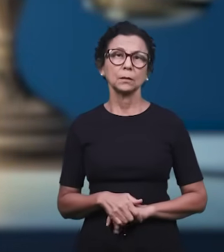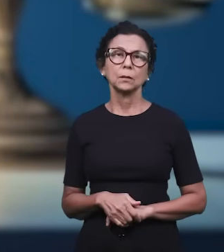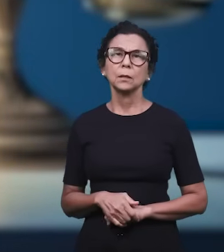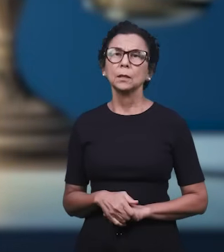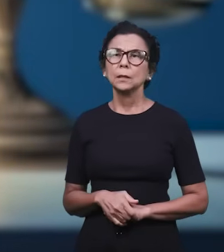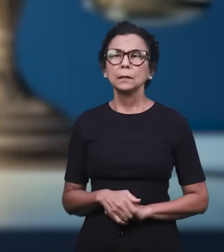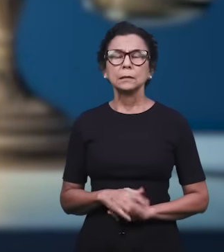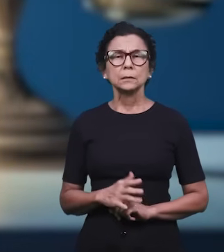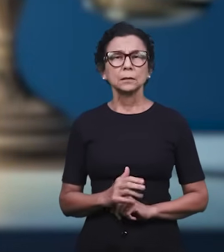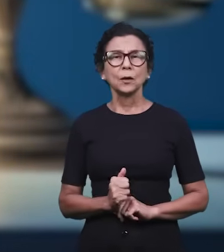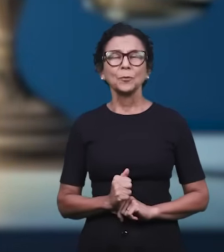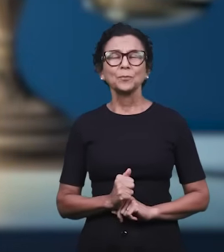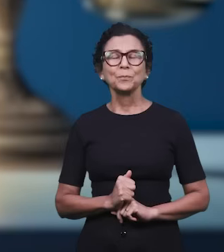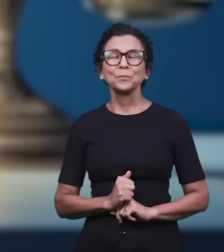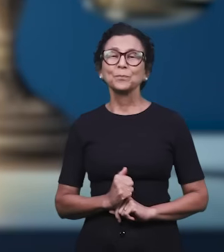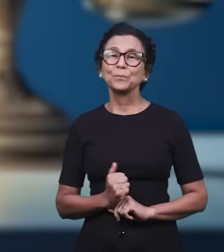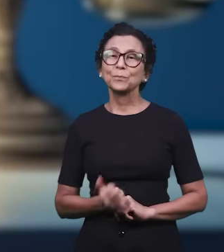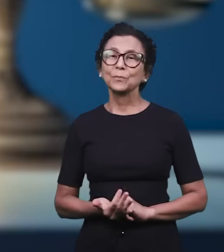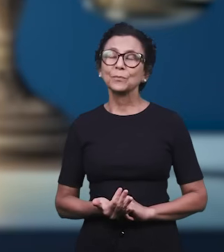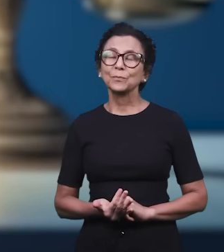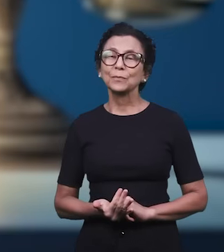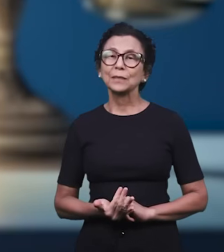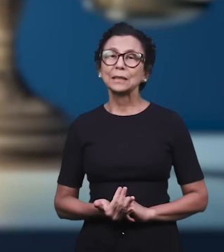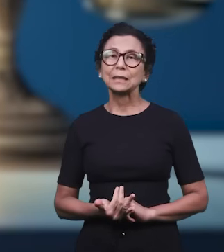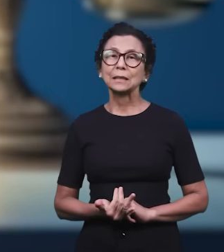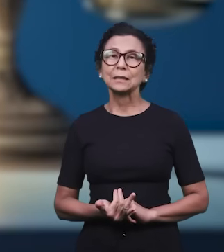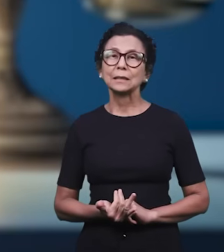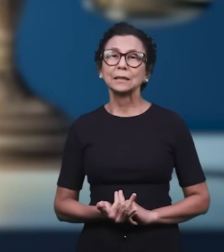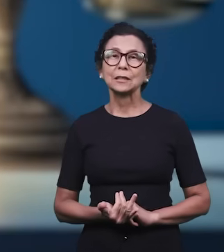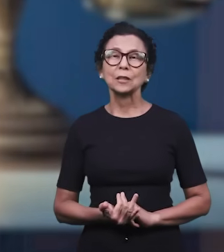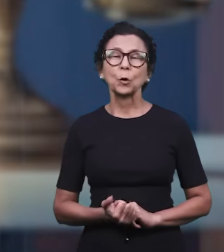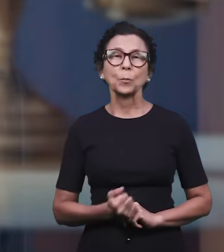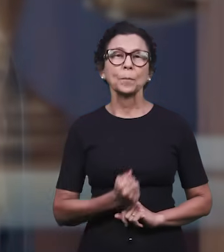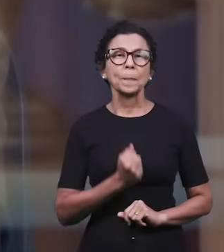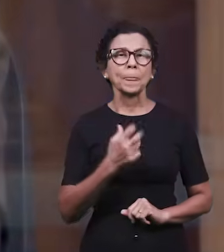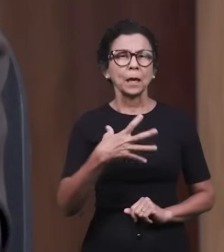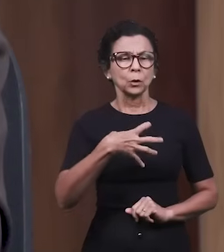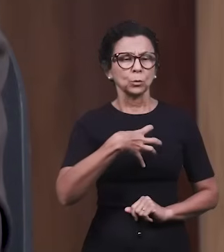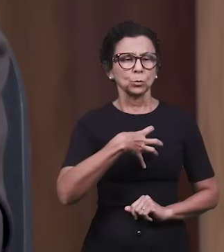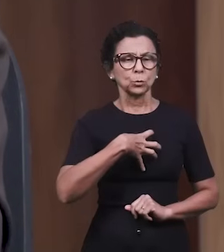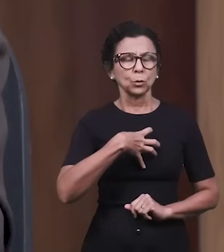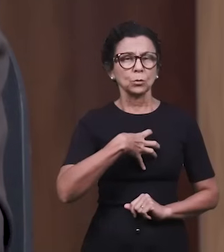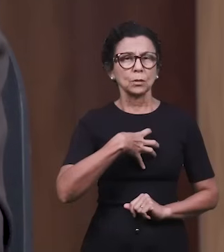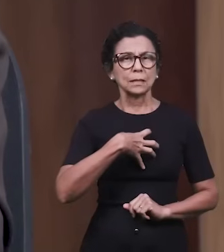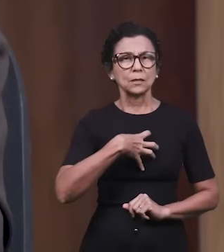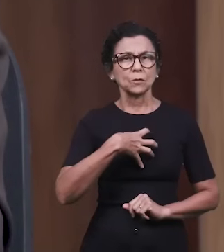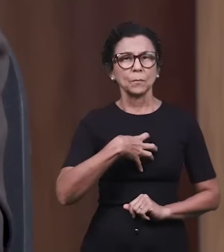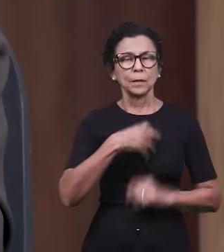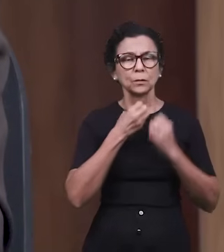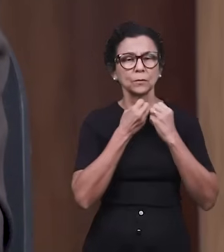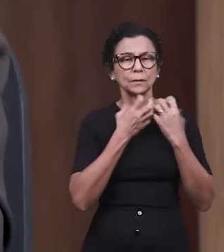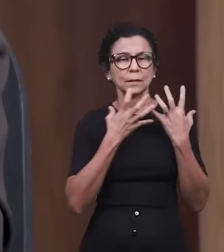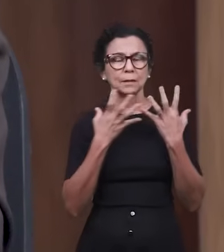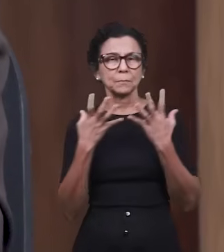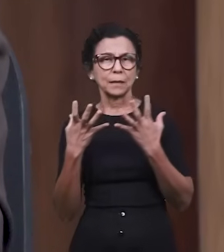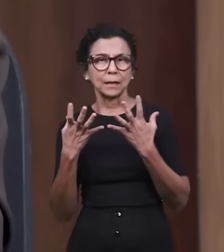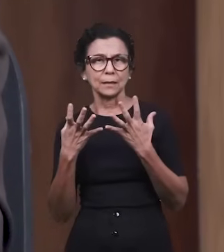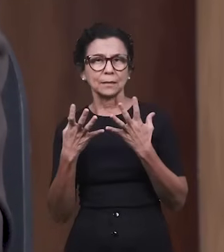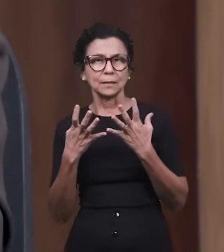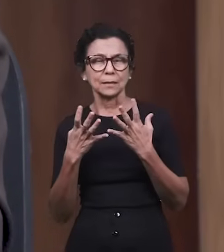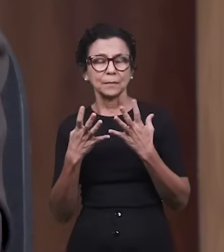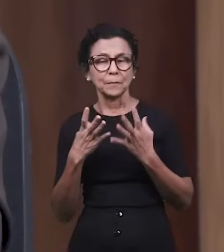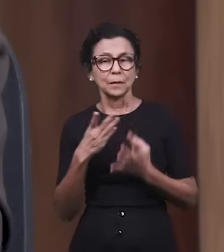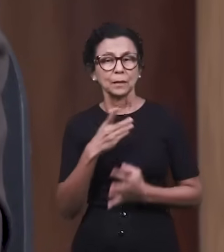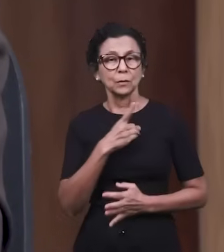seu coração fala a boca. Então é algo que o diácono fala, mas ele fala